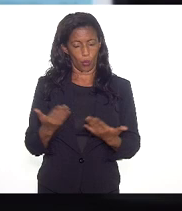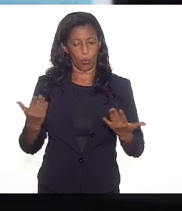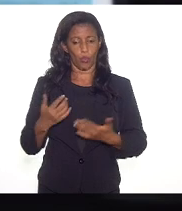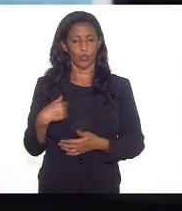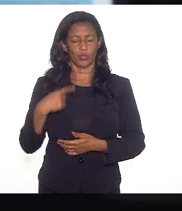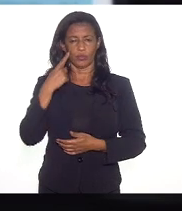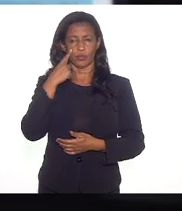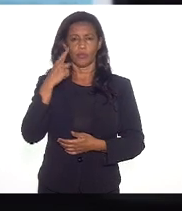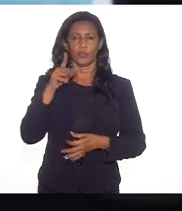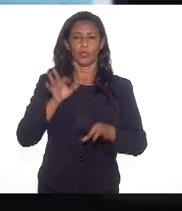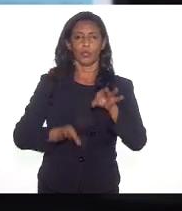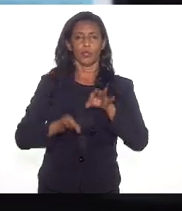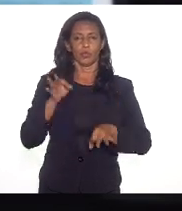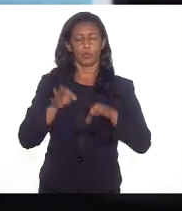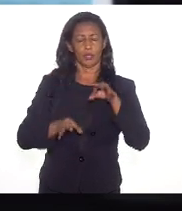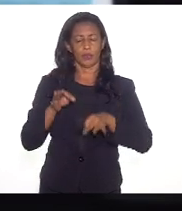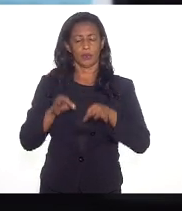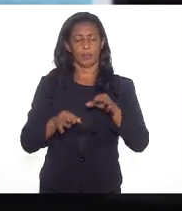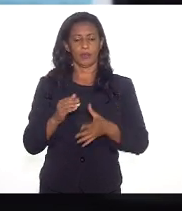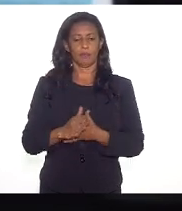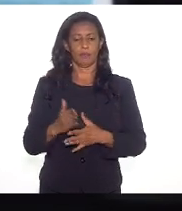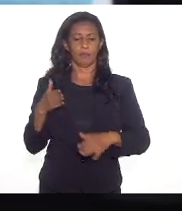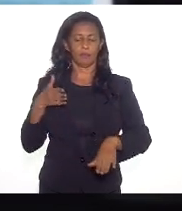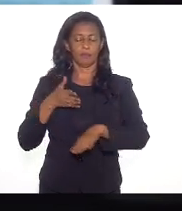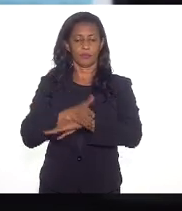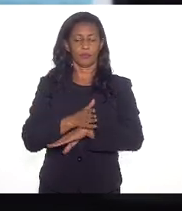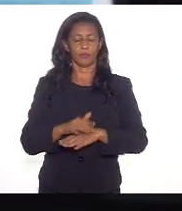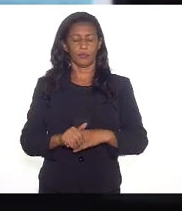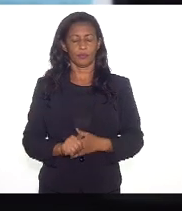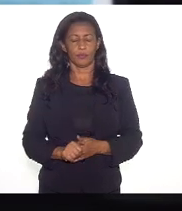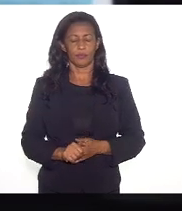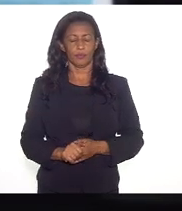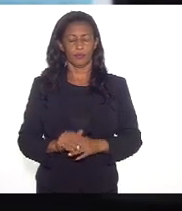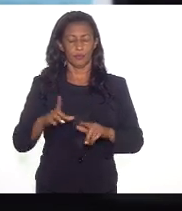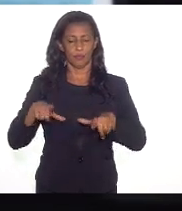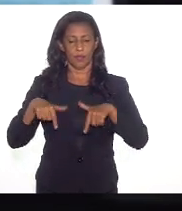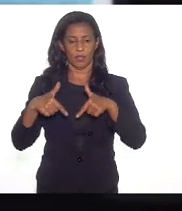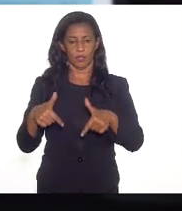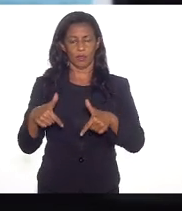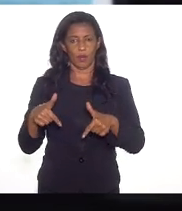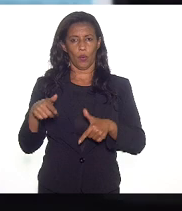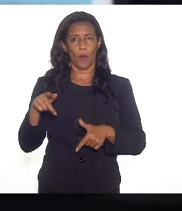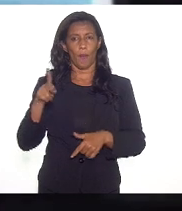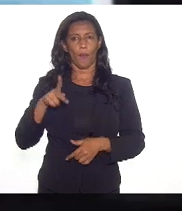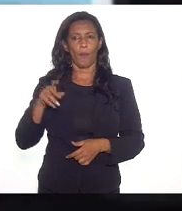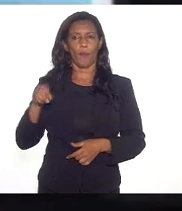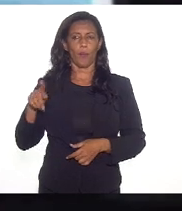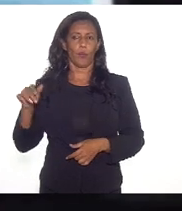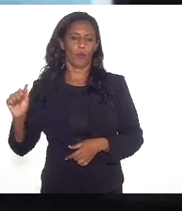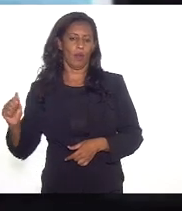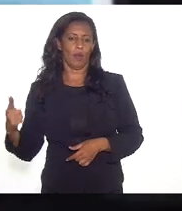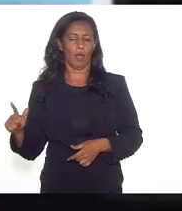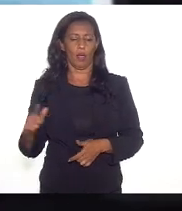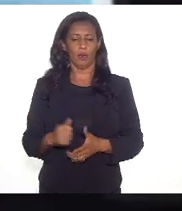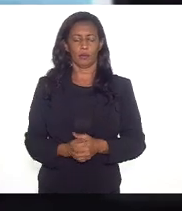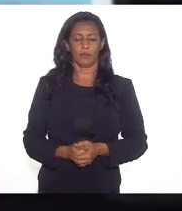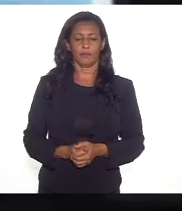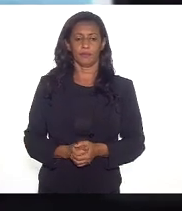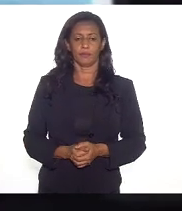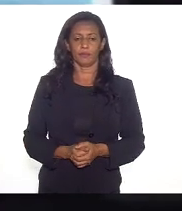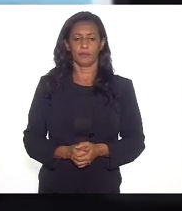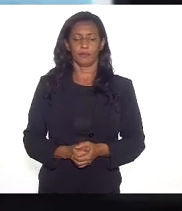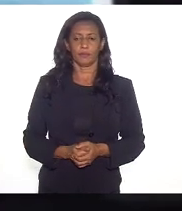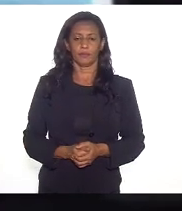da juíza Roseli Nalim, a gente entrou com uma ação popular com relação às operadoras que não estão